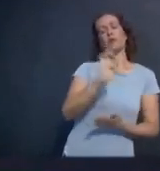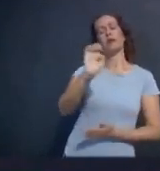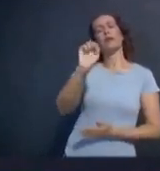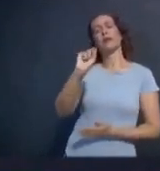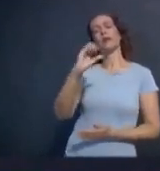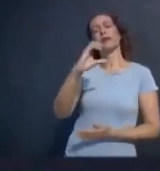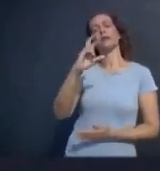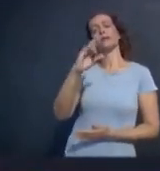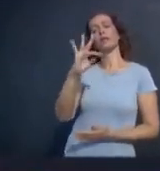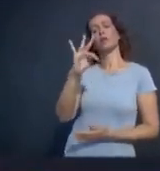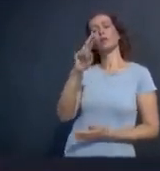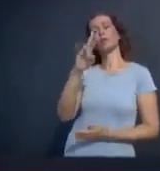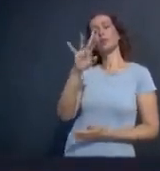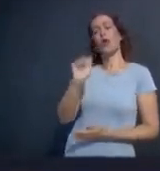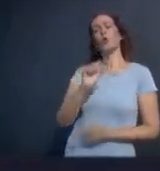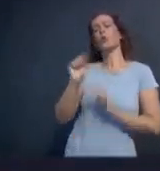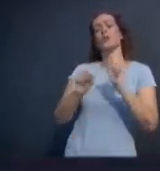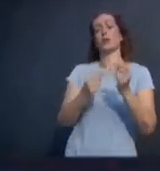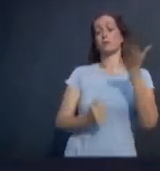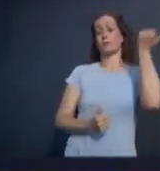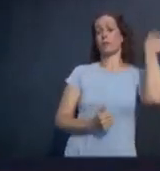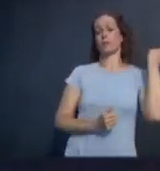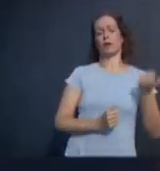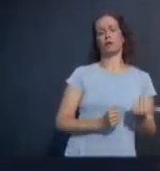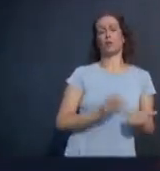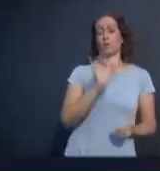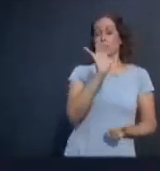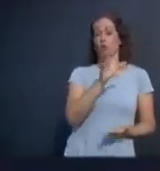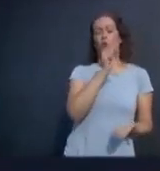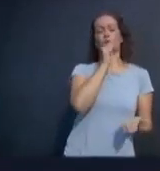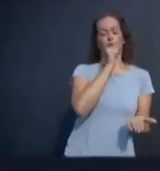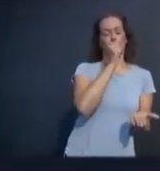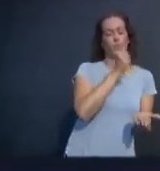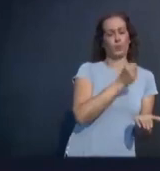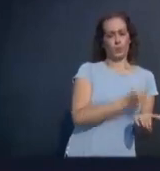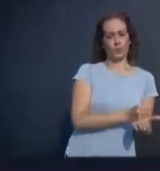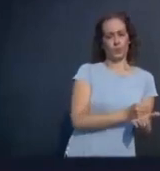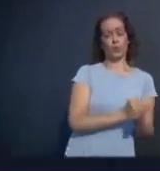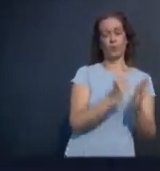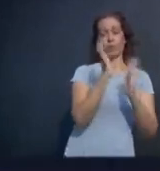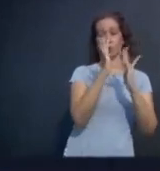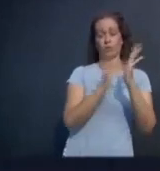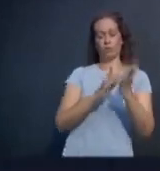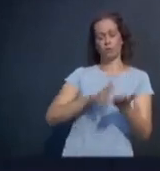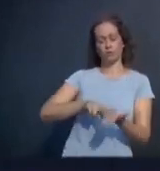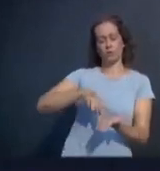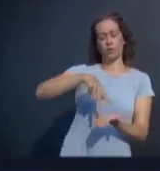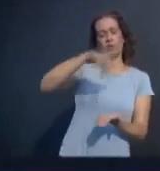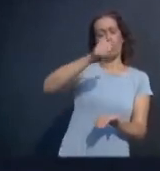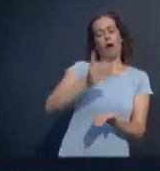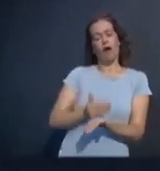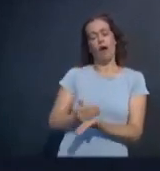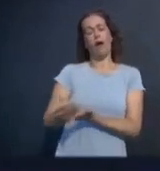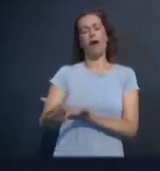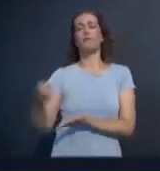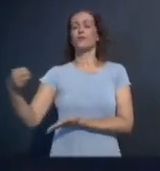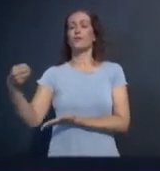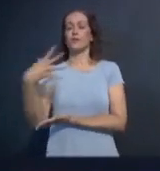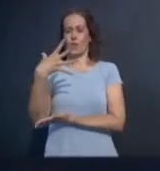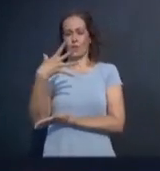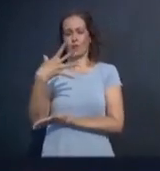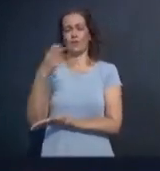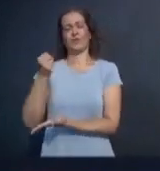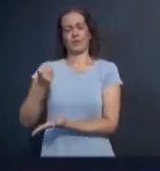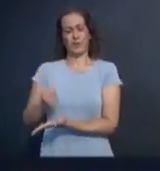Testamento. O Novo Testamento veio exatamente depois da ressurreição do Senhor e depois da ascensão